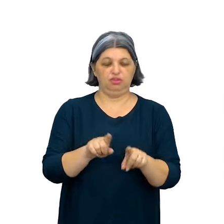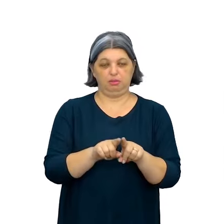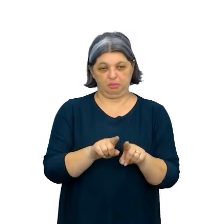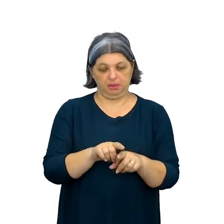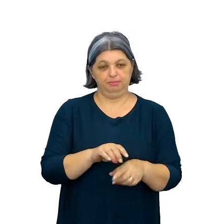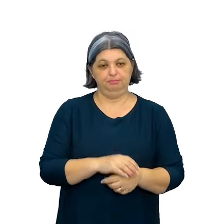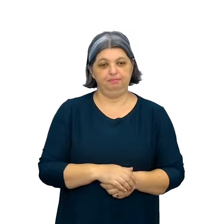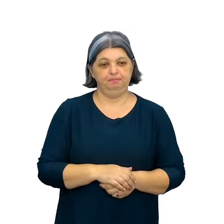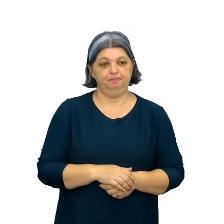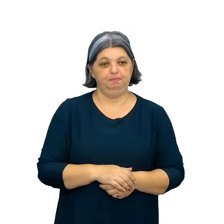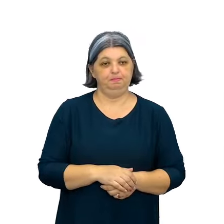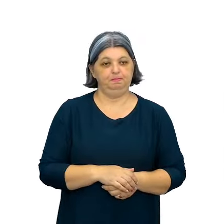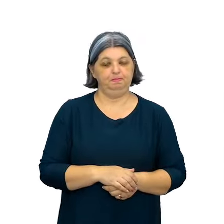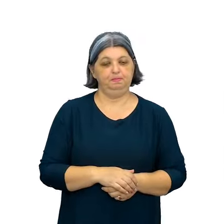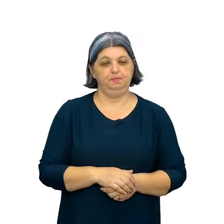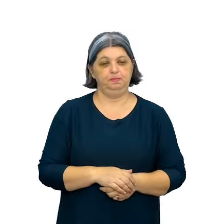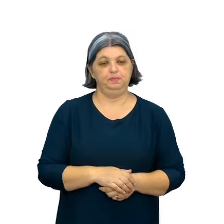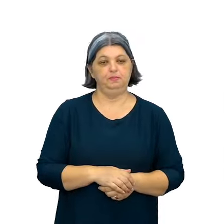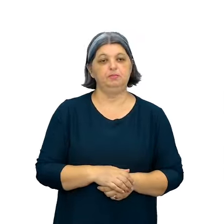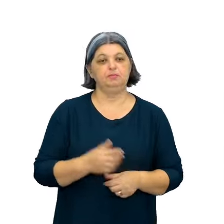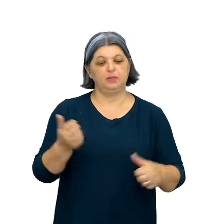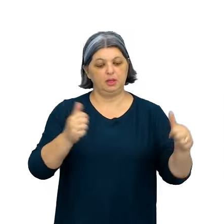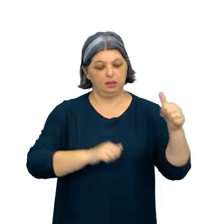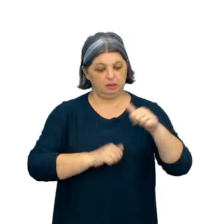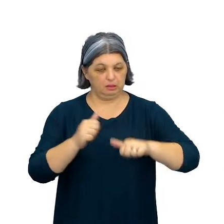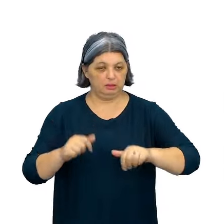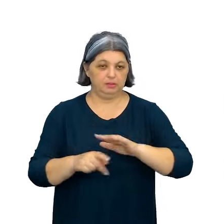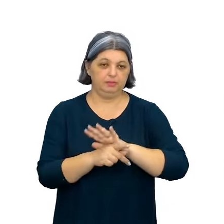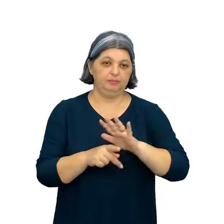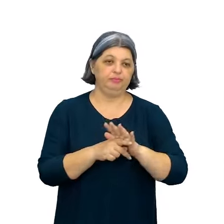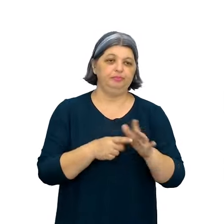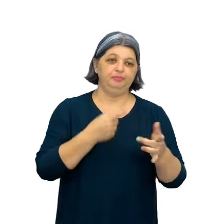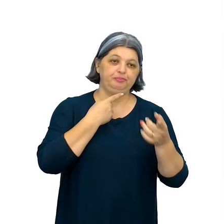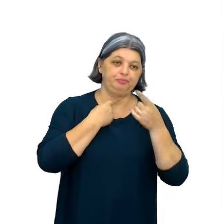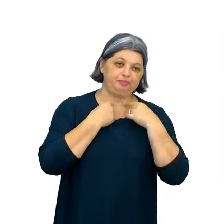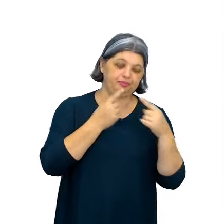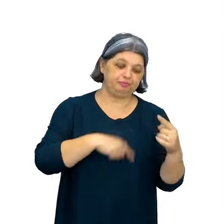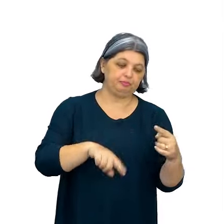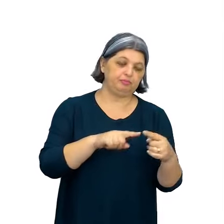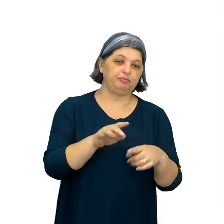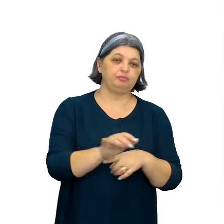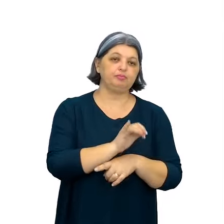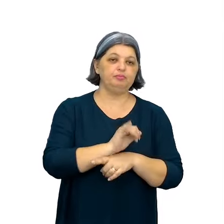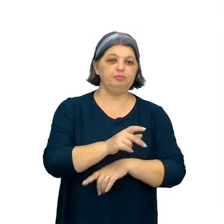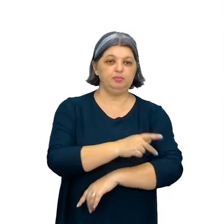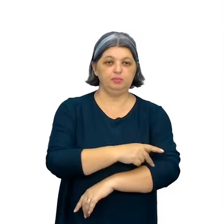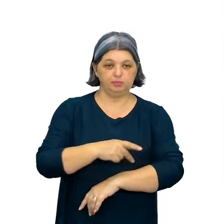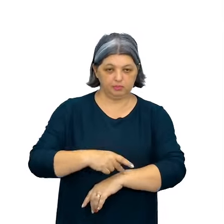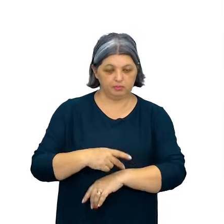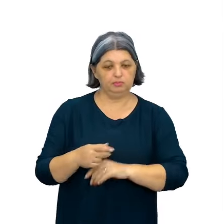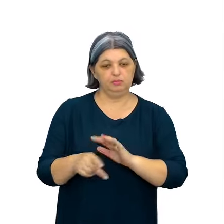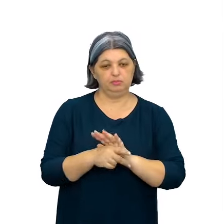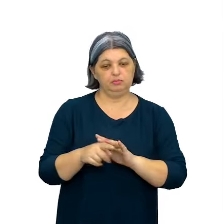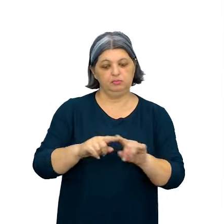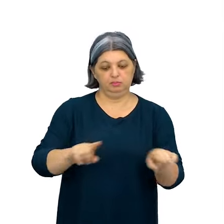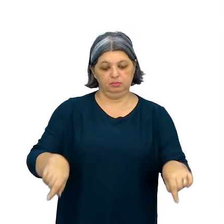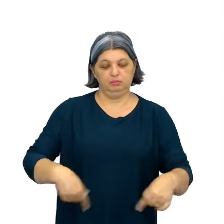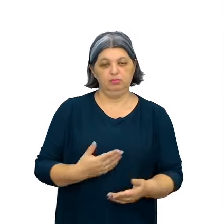práticas baseadas em evidências desejam a utilização de estratégias pedagógicas, de experienciações em sala de